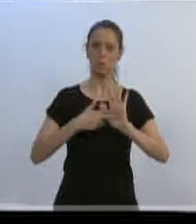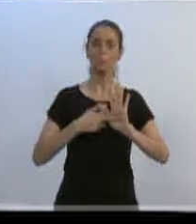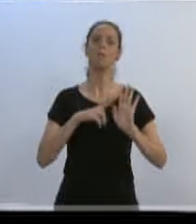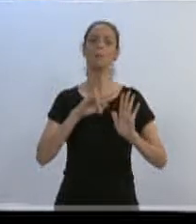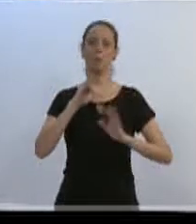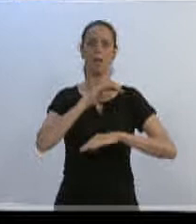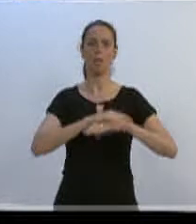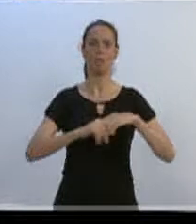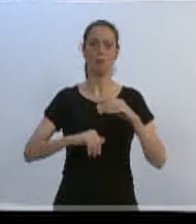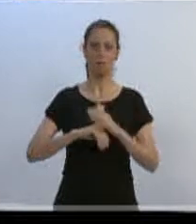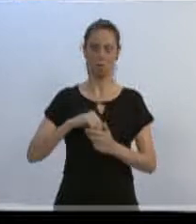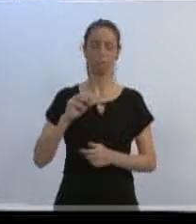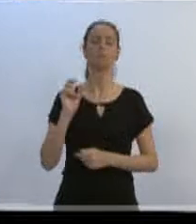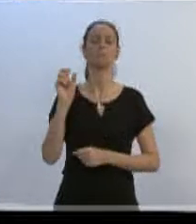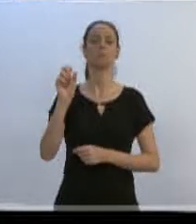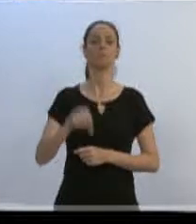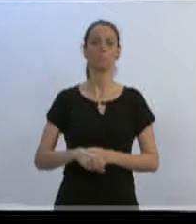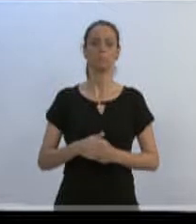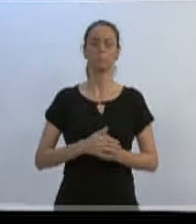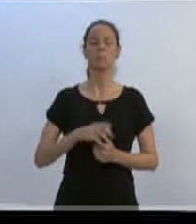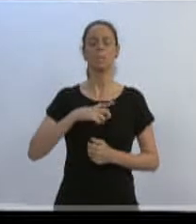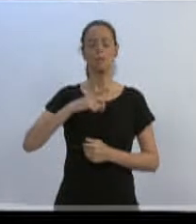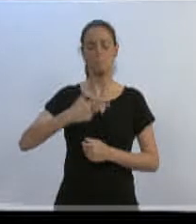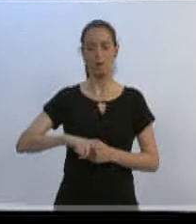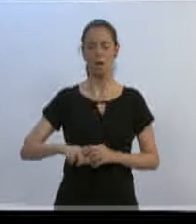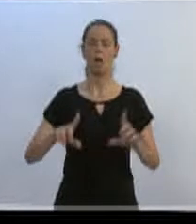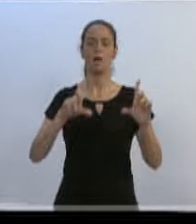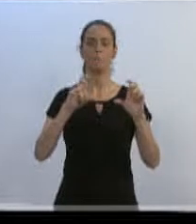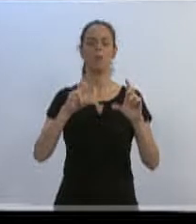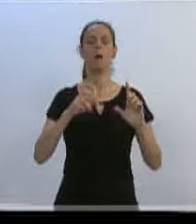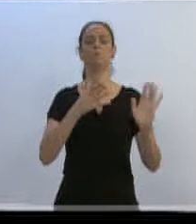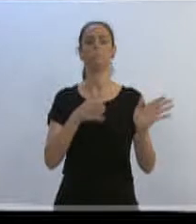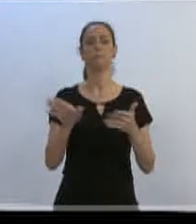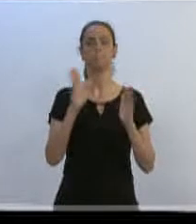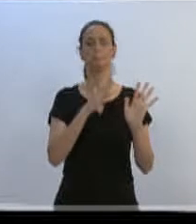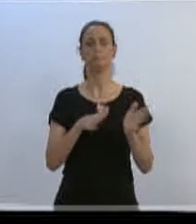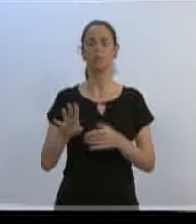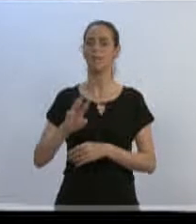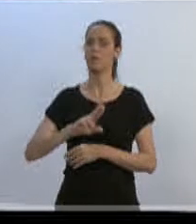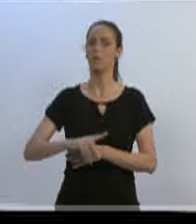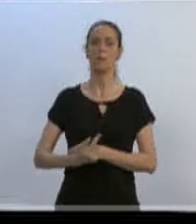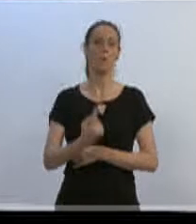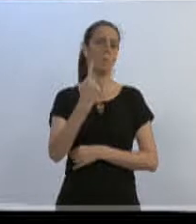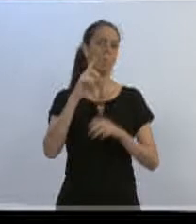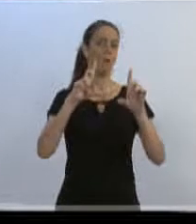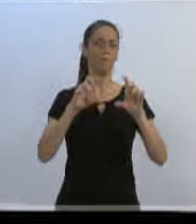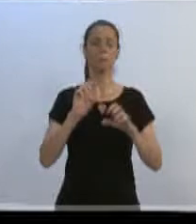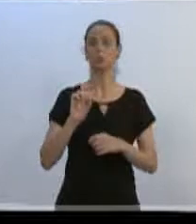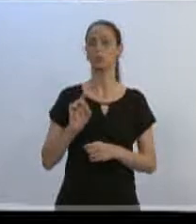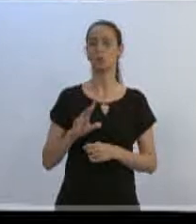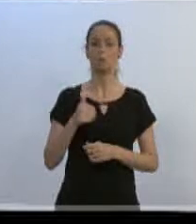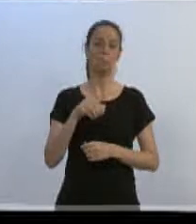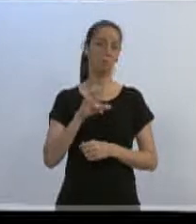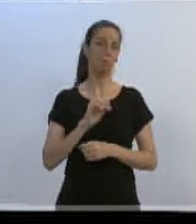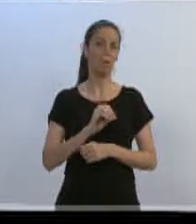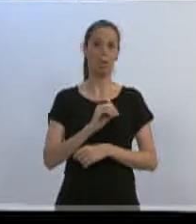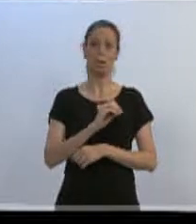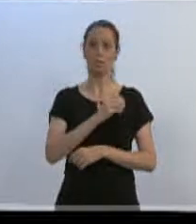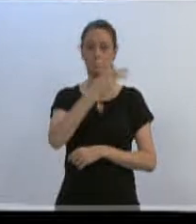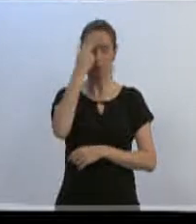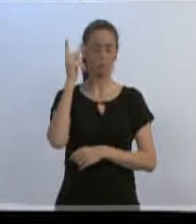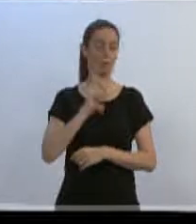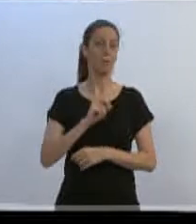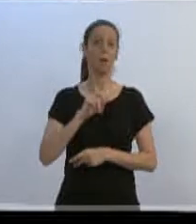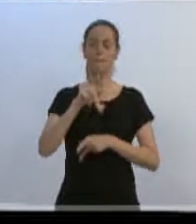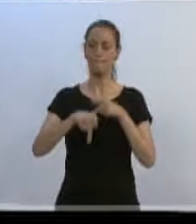votamos tem mais rodagem padrão da banda lá não é uma foto só não senhores não a foto de 10 moradores é uma foto da